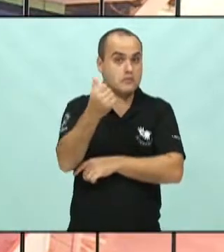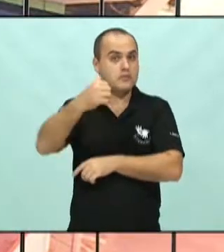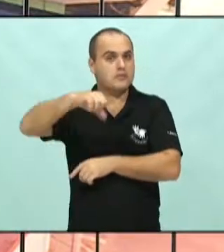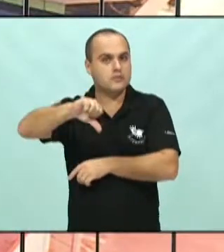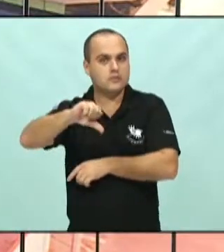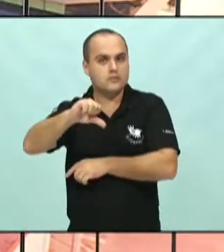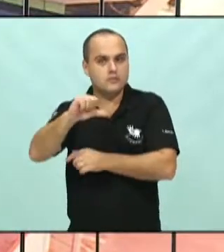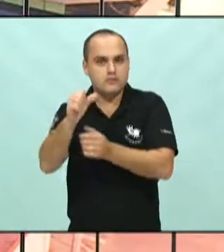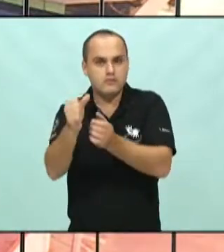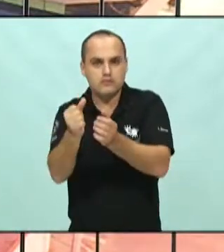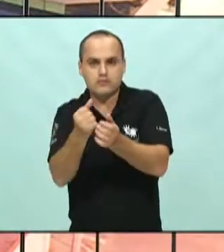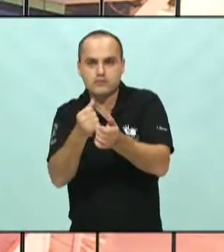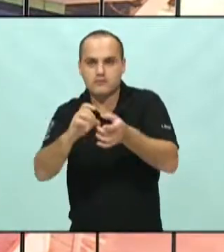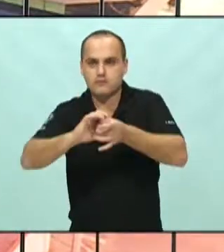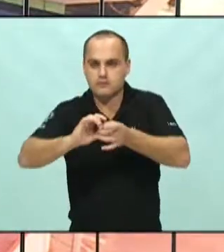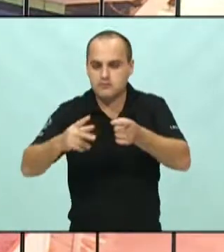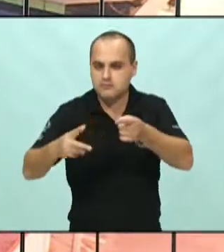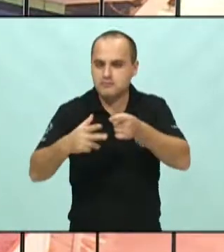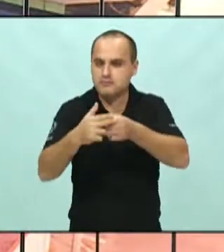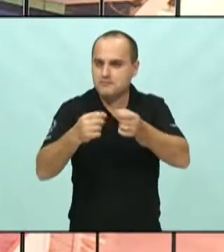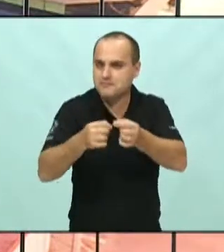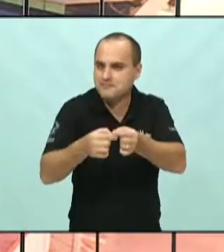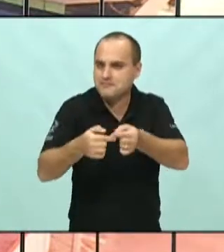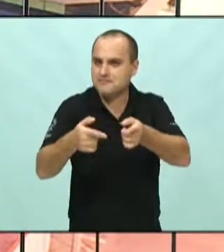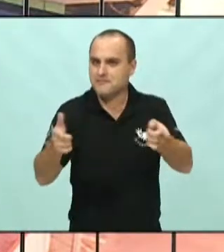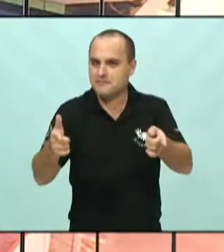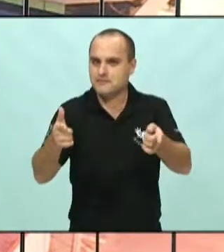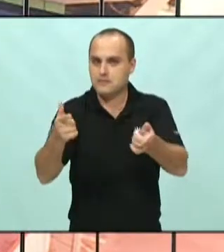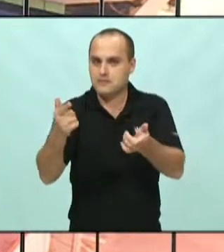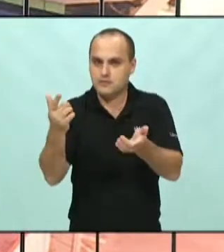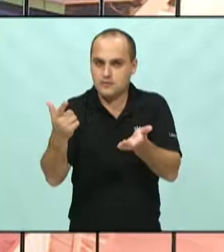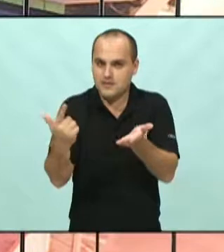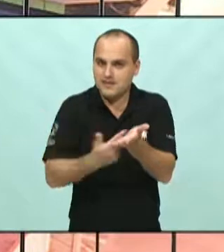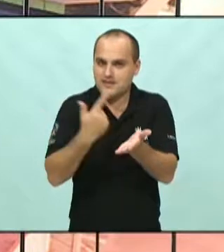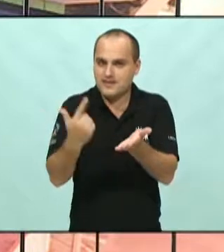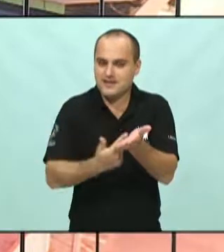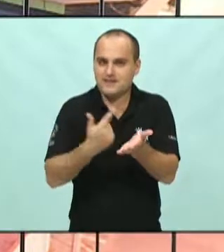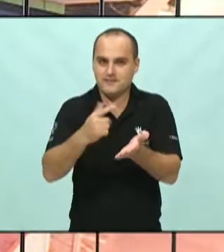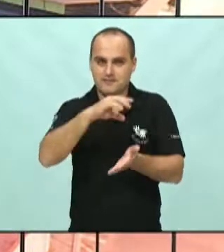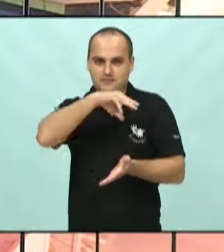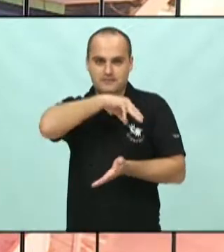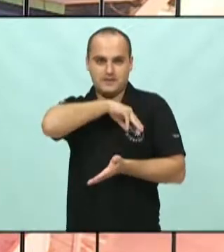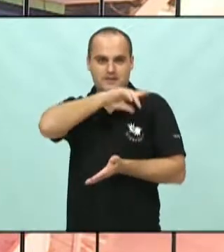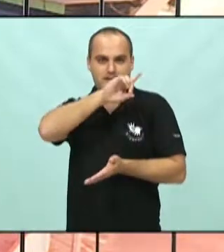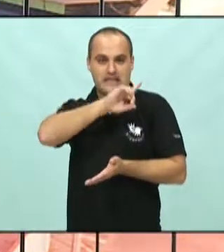Clube Náutico Marcílio Dias, o livro do centenário